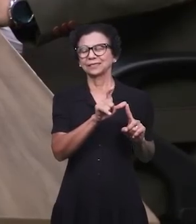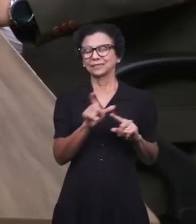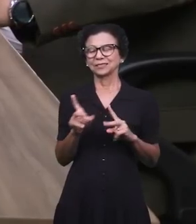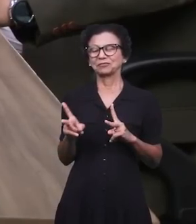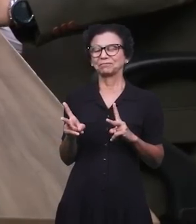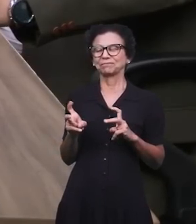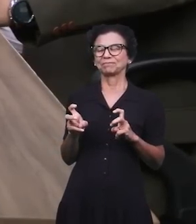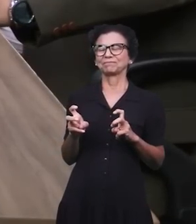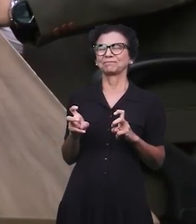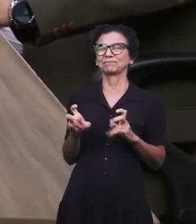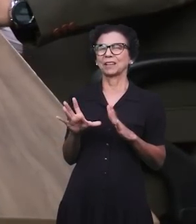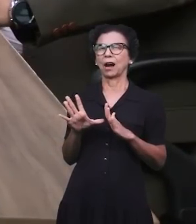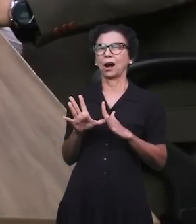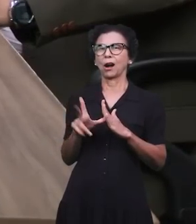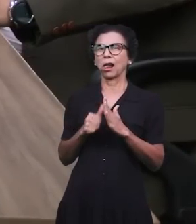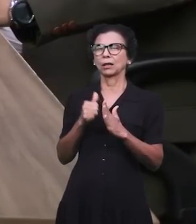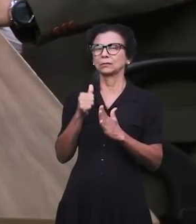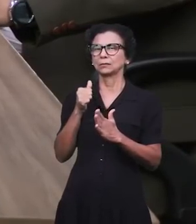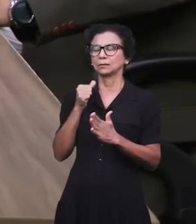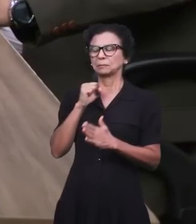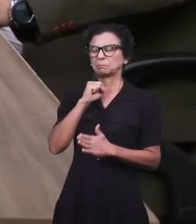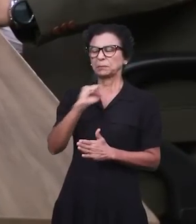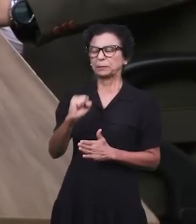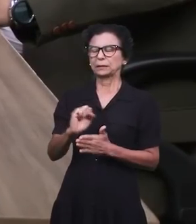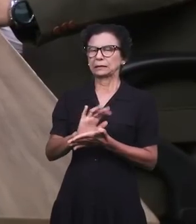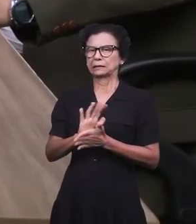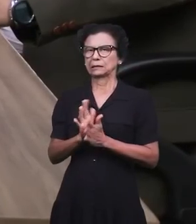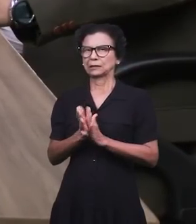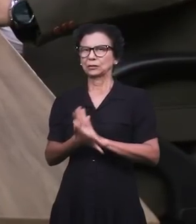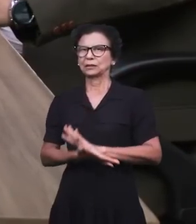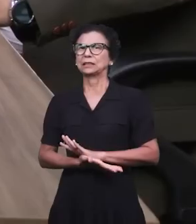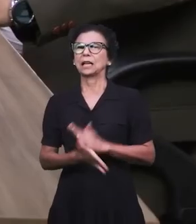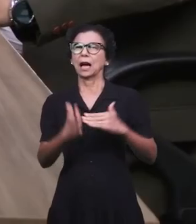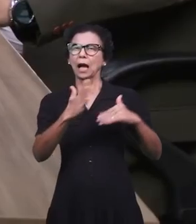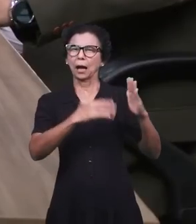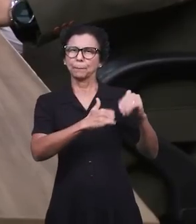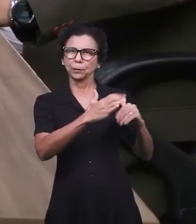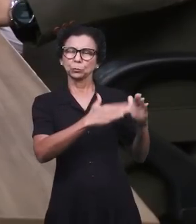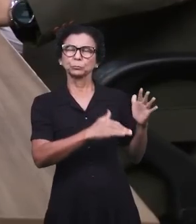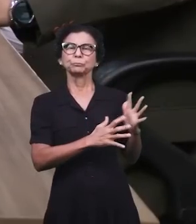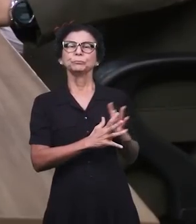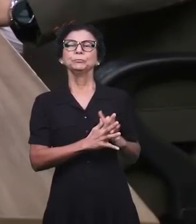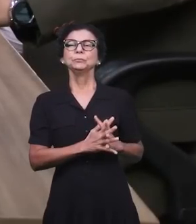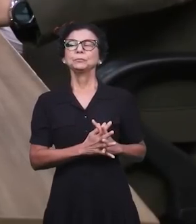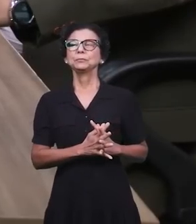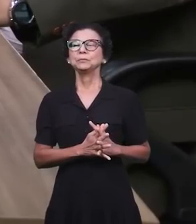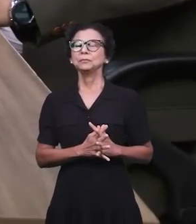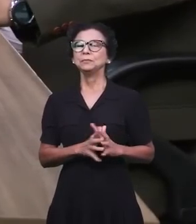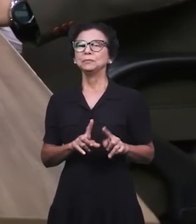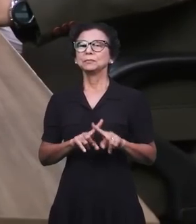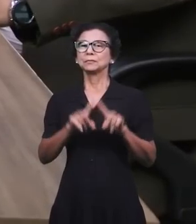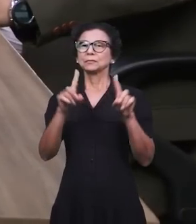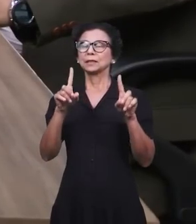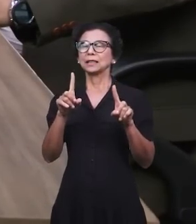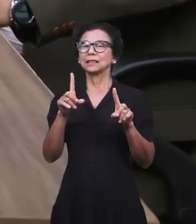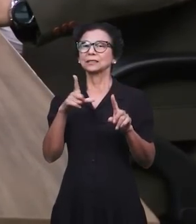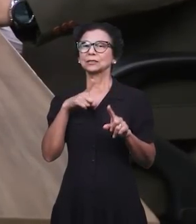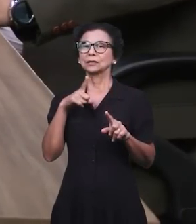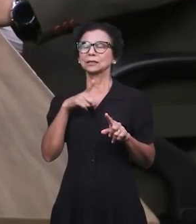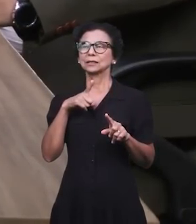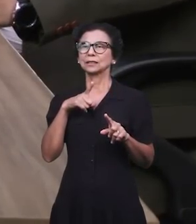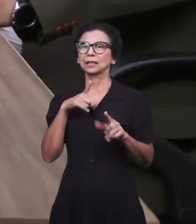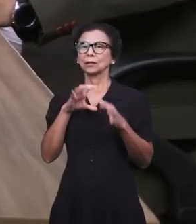matar e destruir. E ele é bom nisso que ele faz. Mas quando nós temos o Senhor Jesus veio